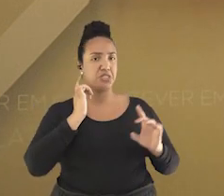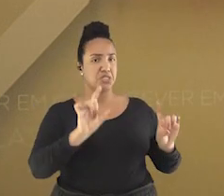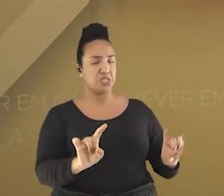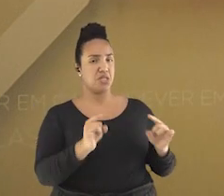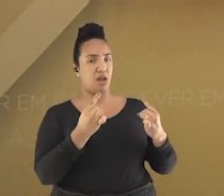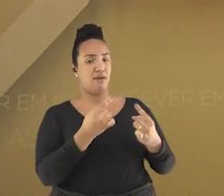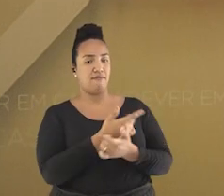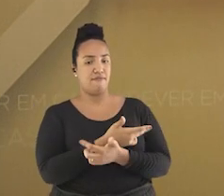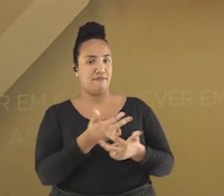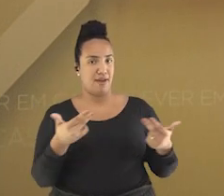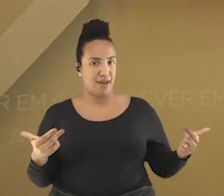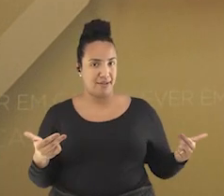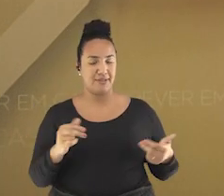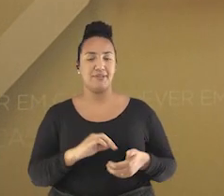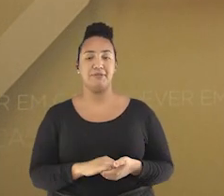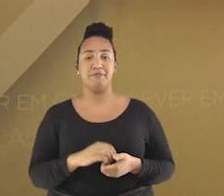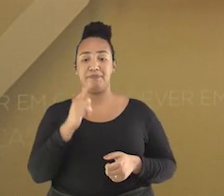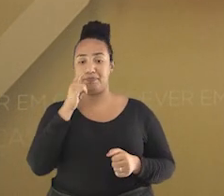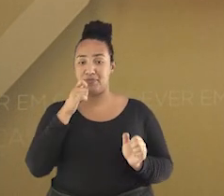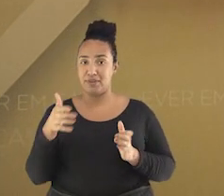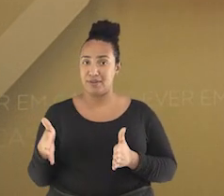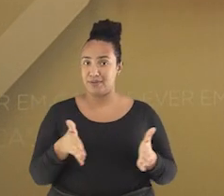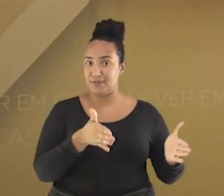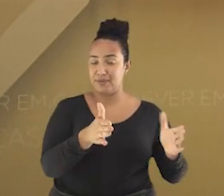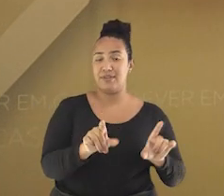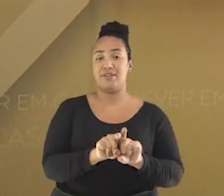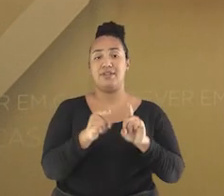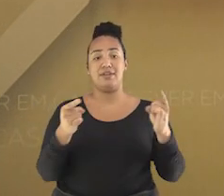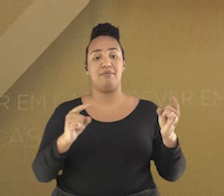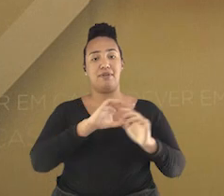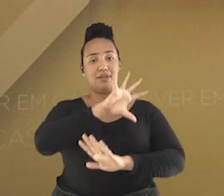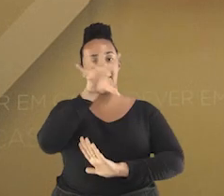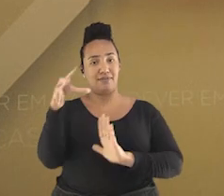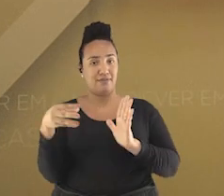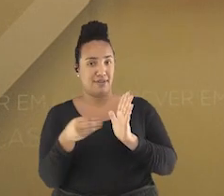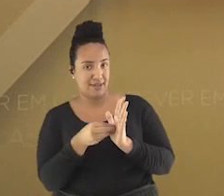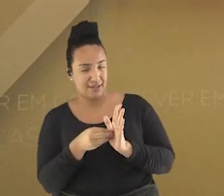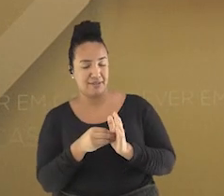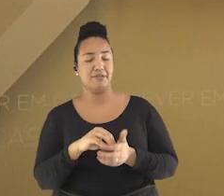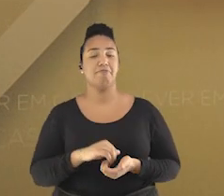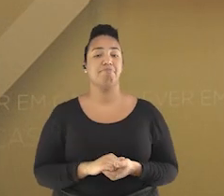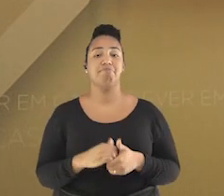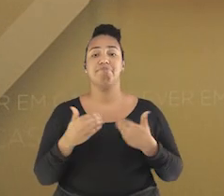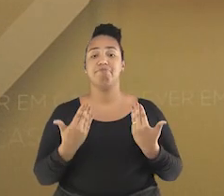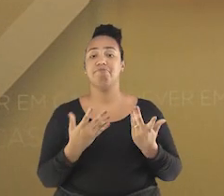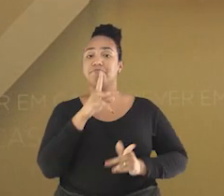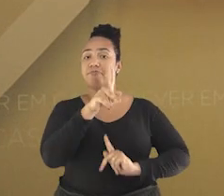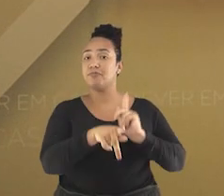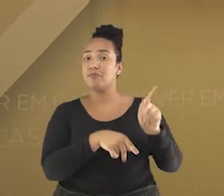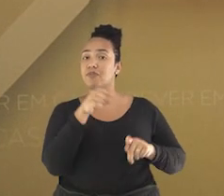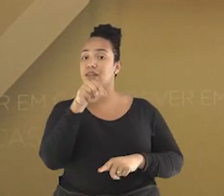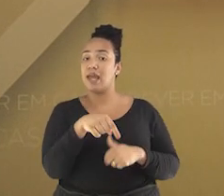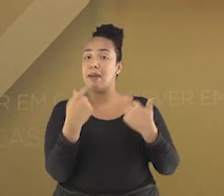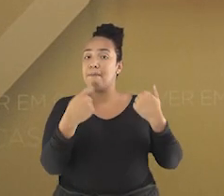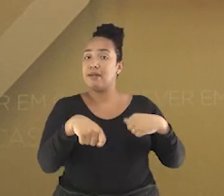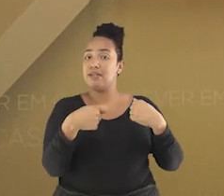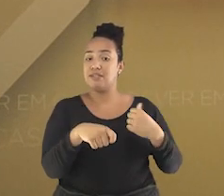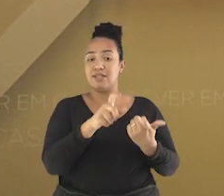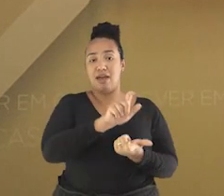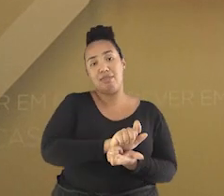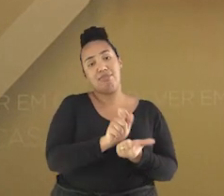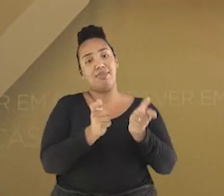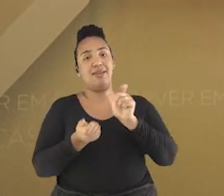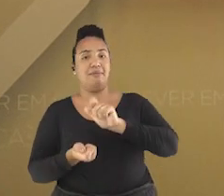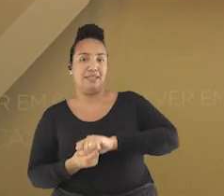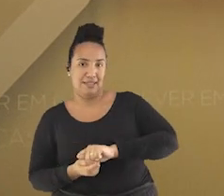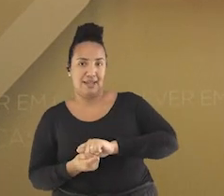de locomoção pelo rio e pela floresta amazônica. Assim, esses povos, eles precisam se